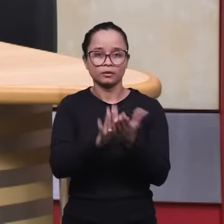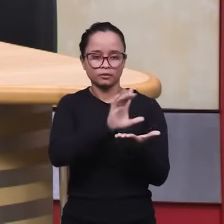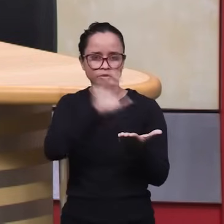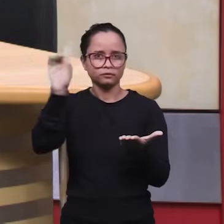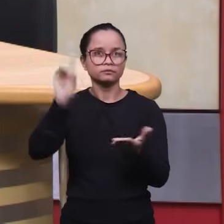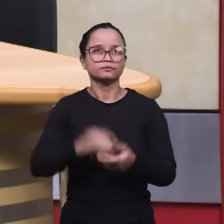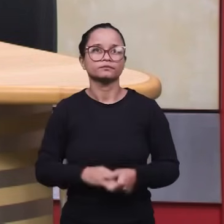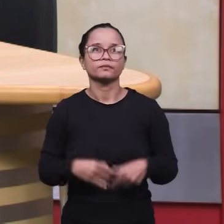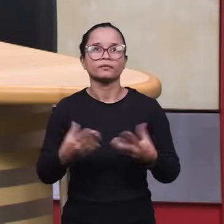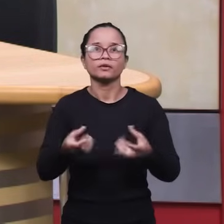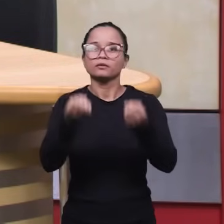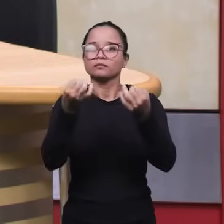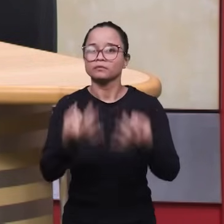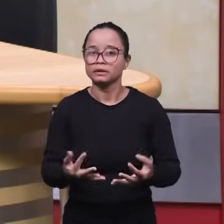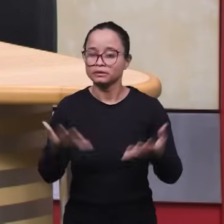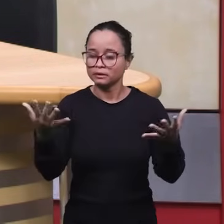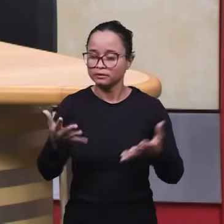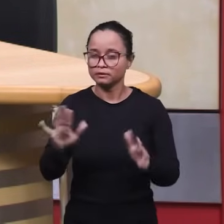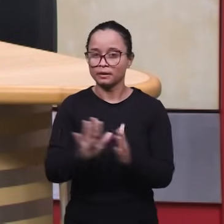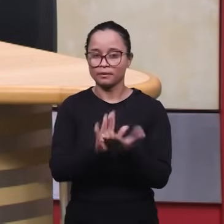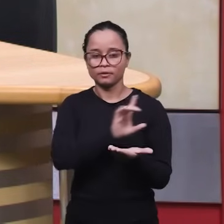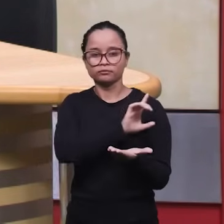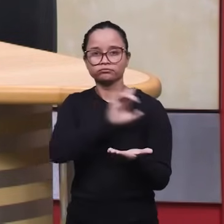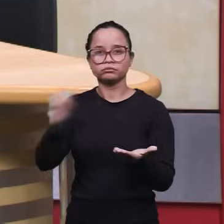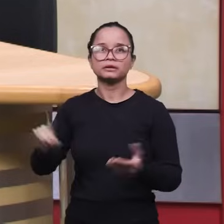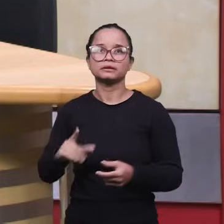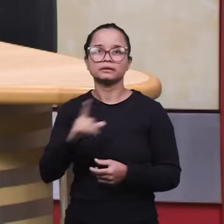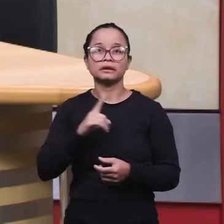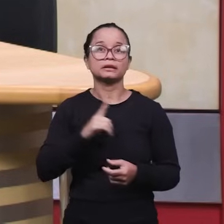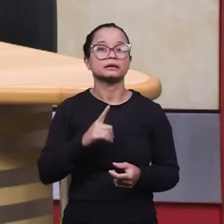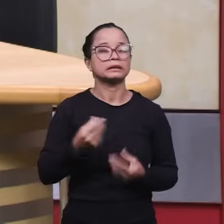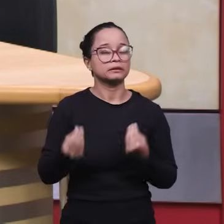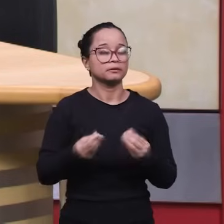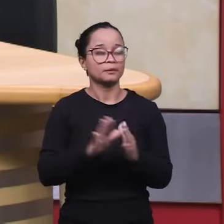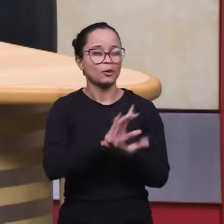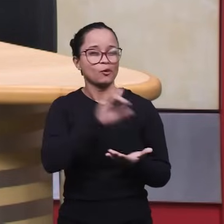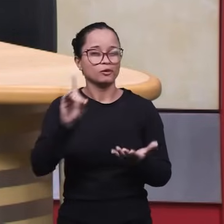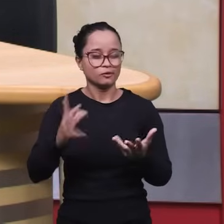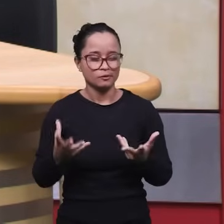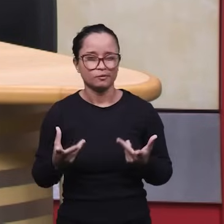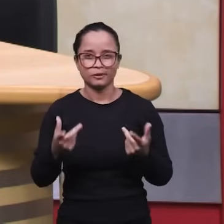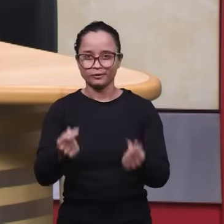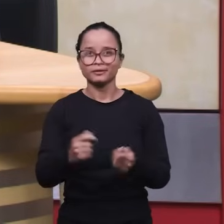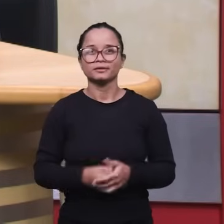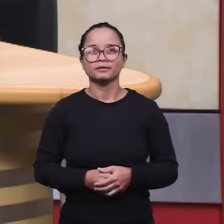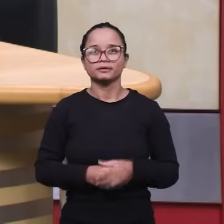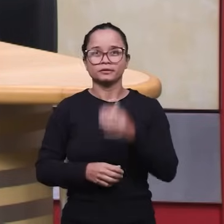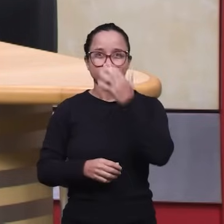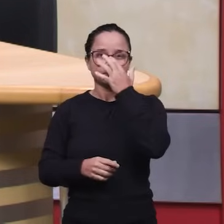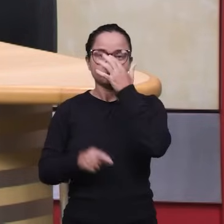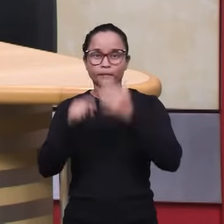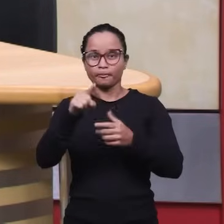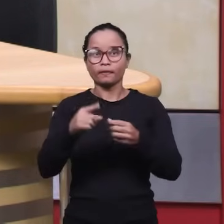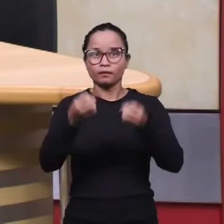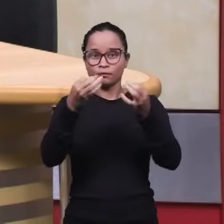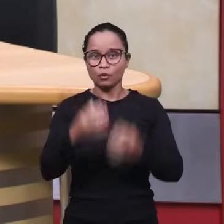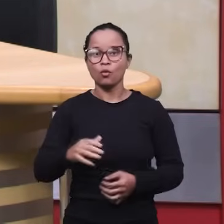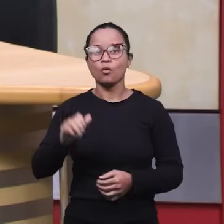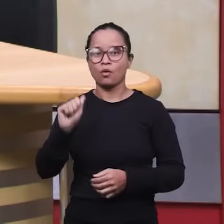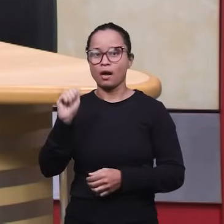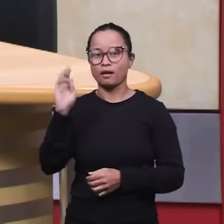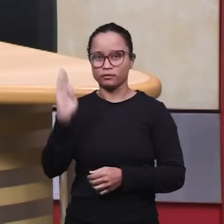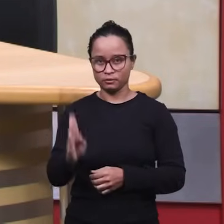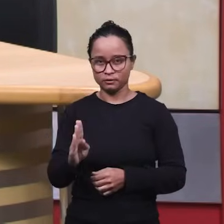palavra. E aqui que nós temos dito da palavra, falamos nos últimos programas, e a palavra de Deus é algo extraordinário. Você falou, Alexandre,